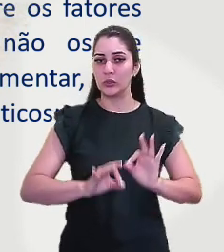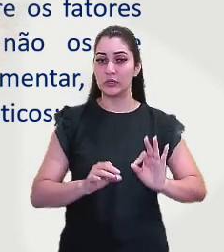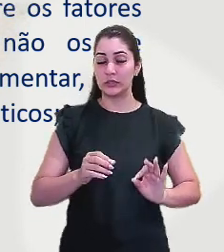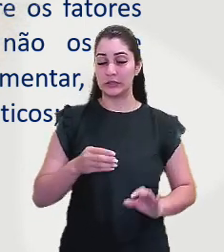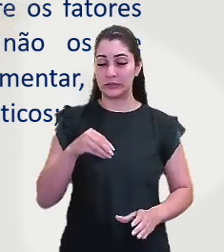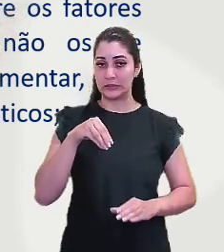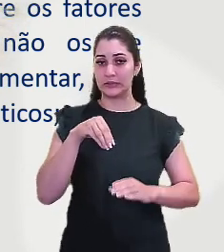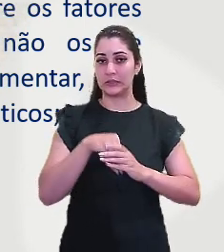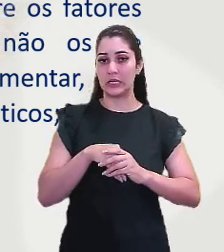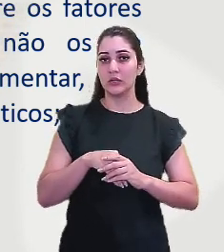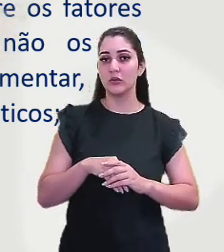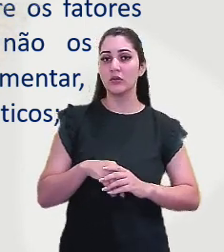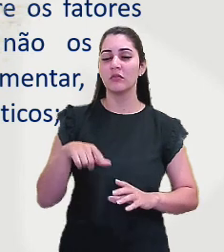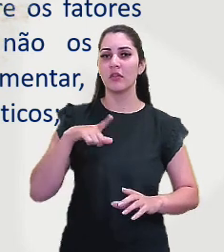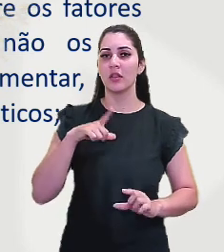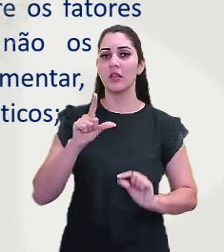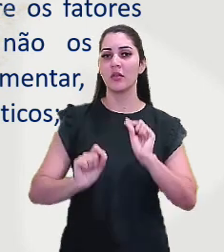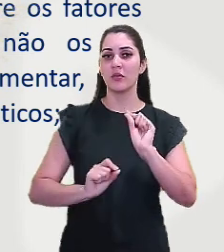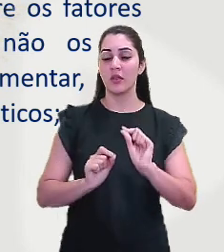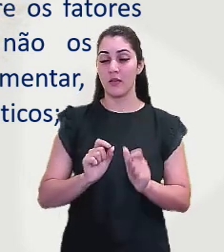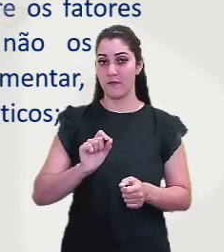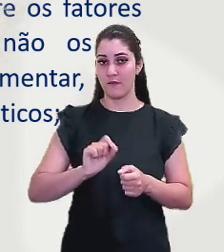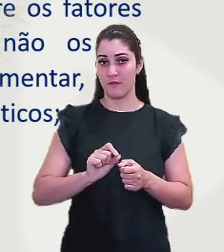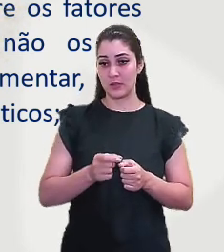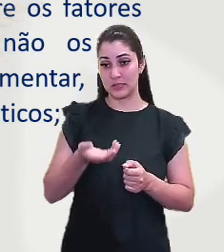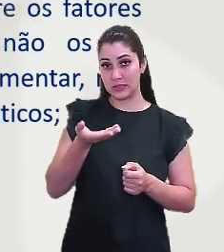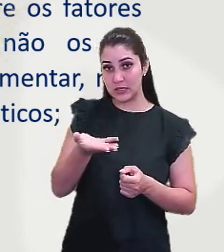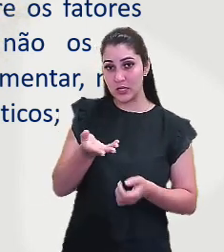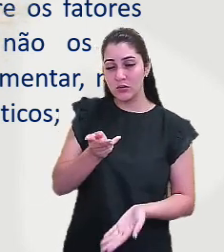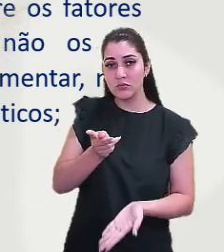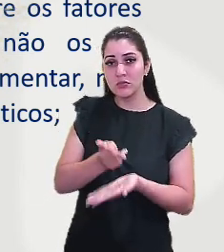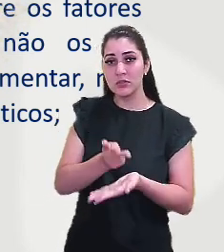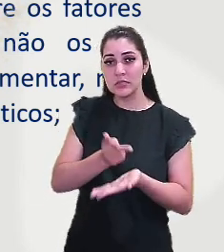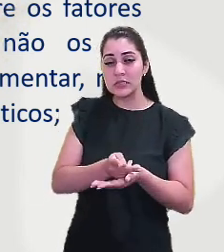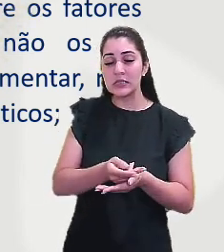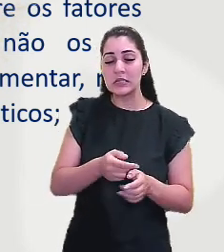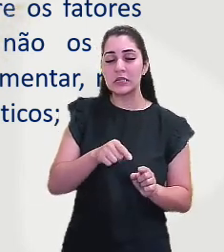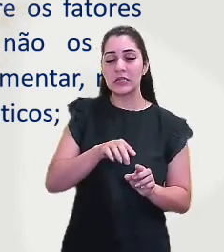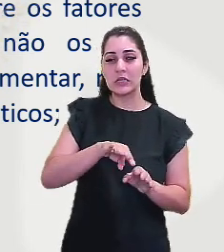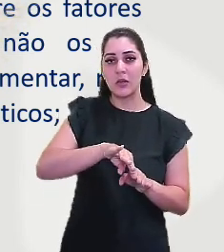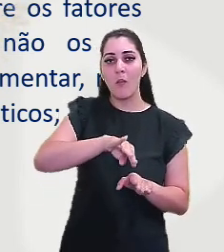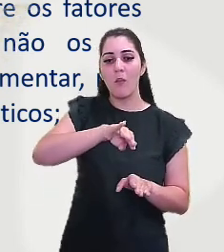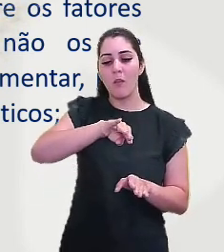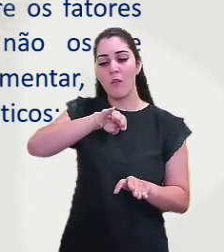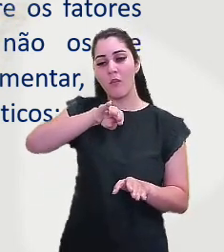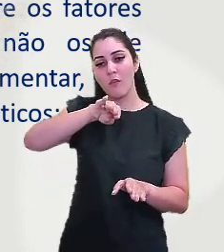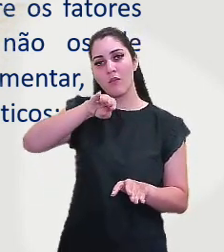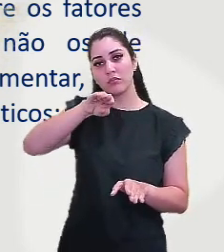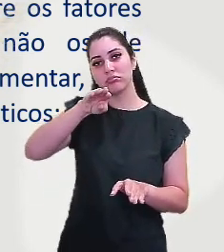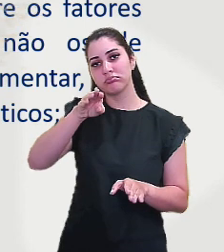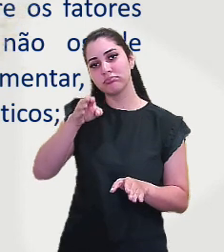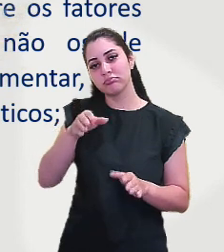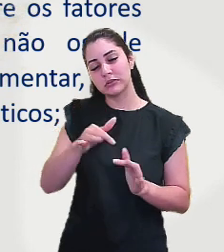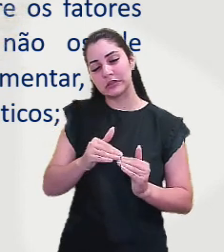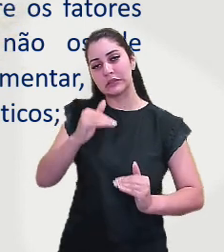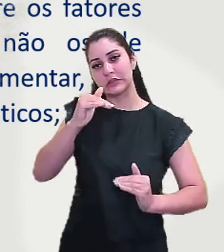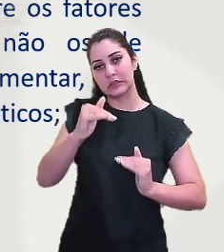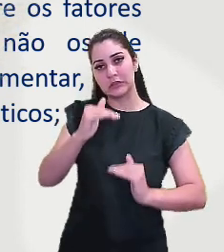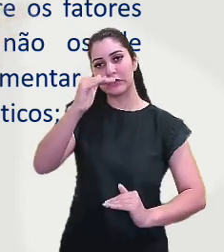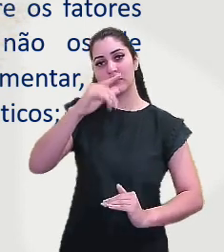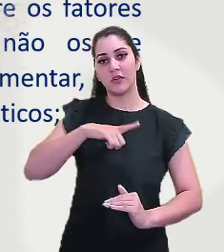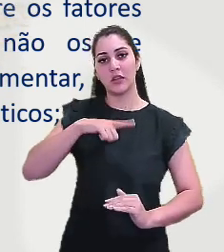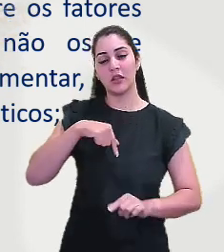estar atuando, né, fazendo com que ela esteja sempre crescendo. E também vai haver